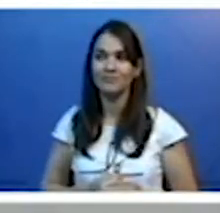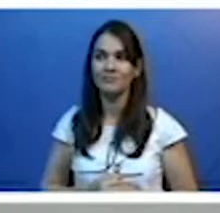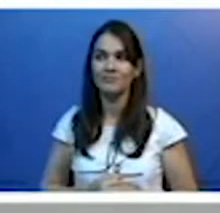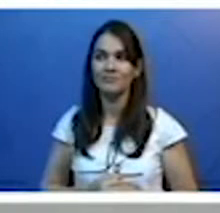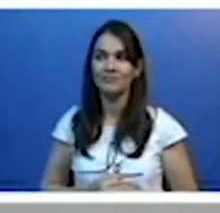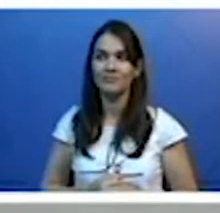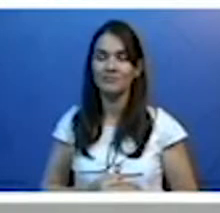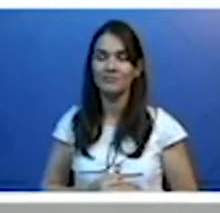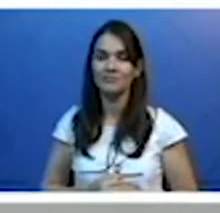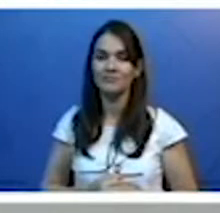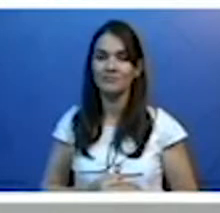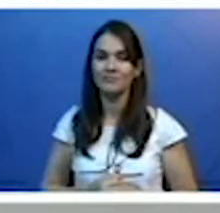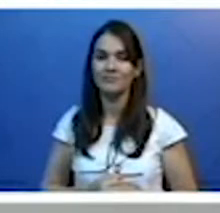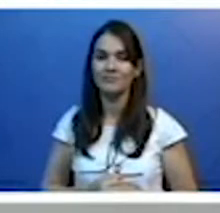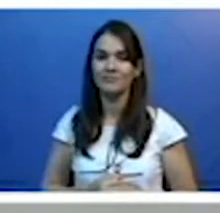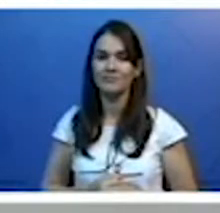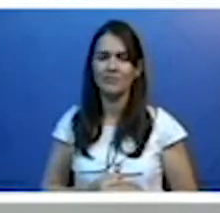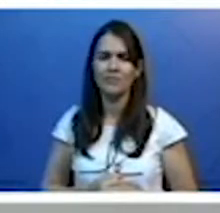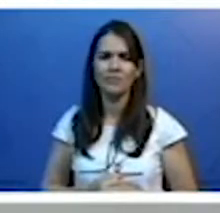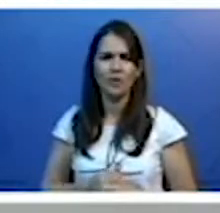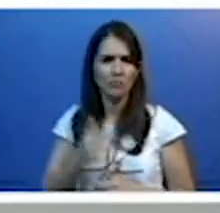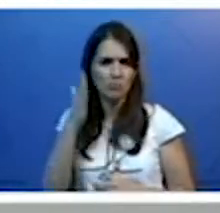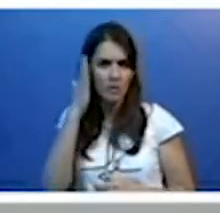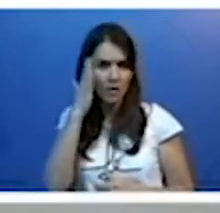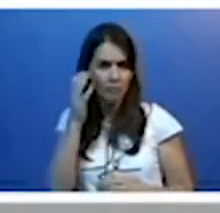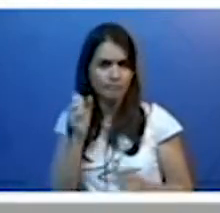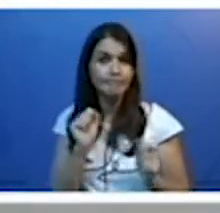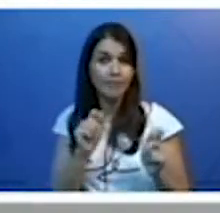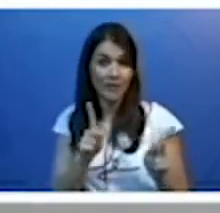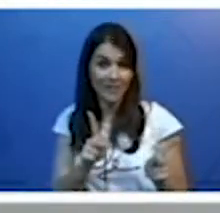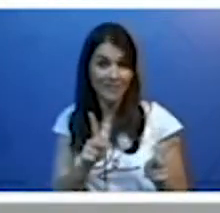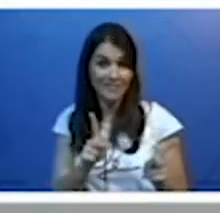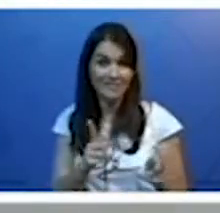X. Ok.